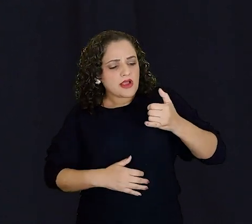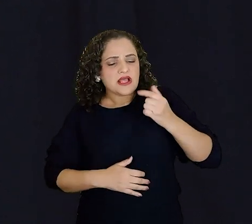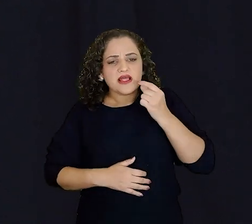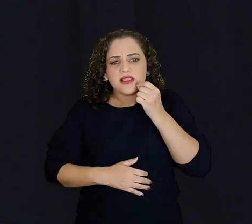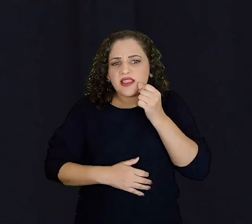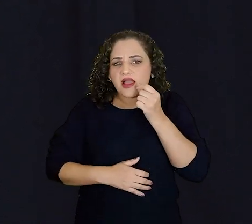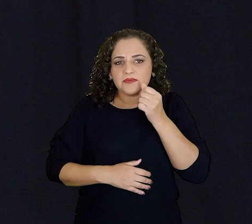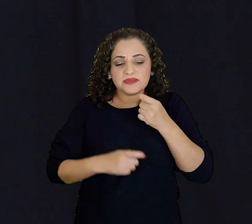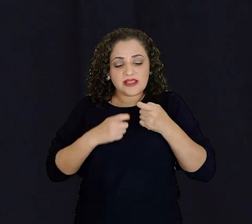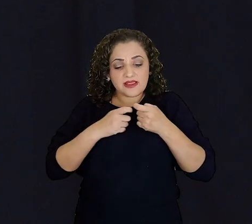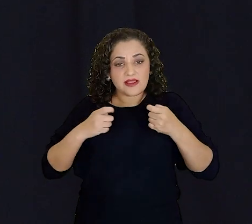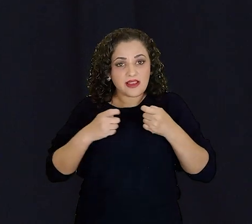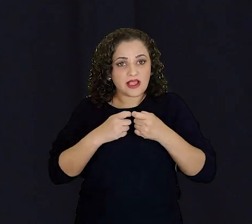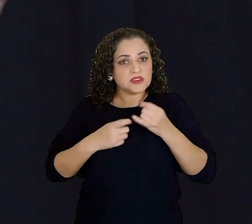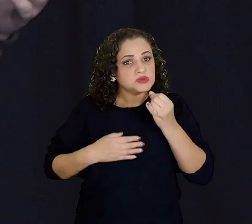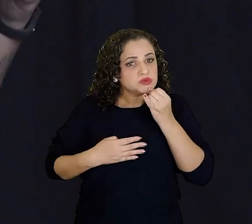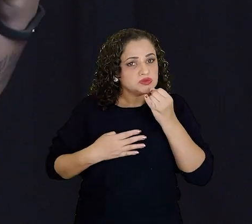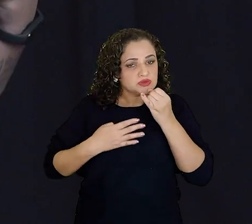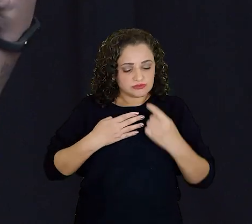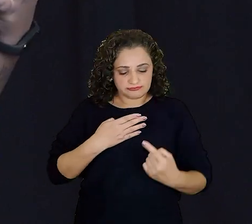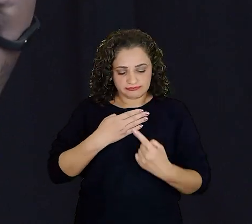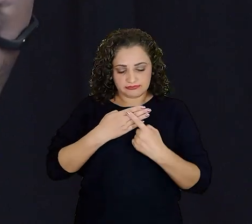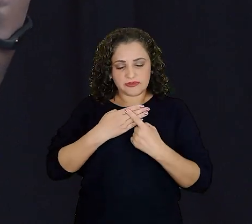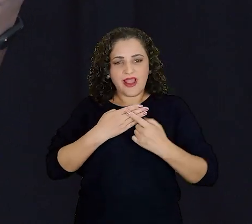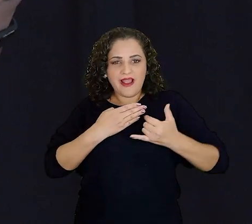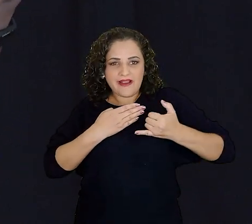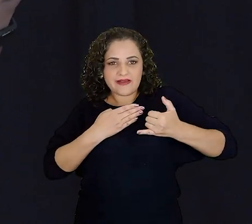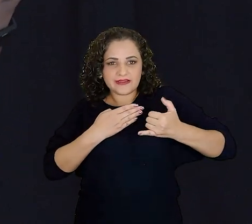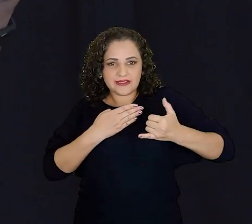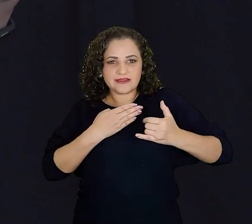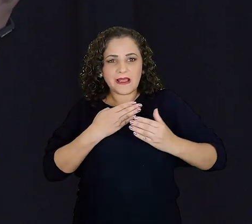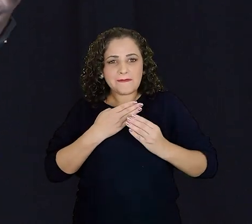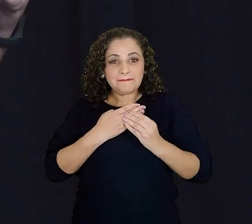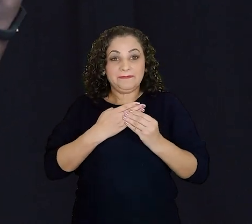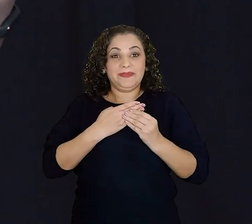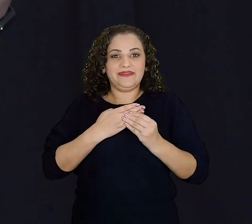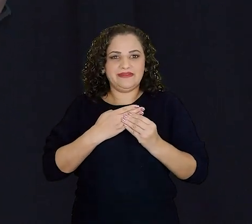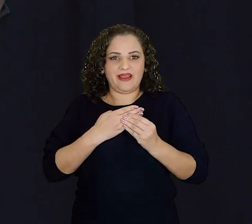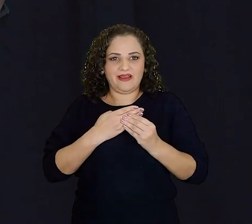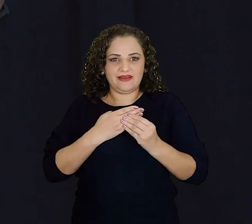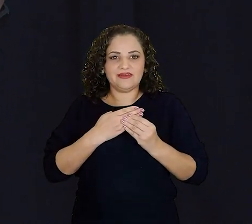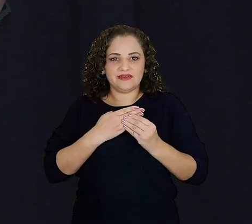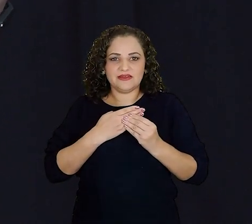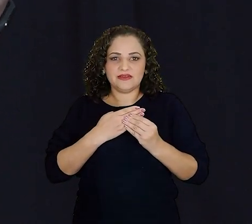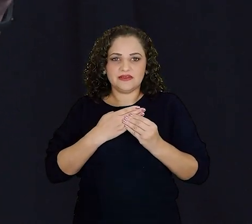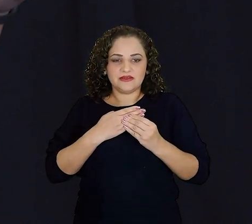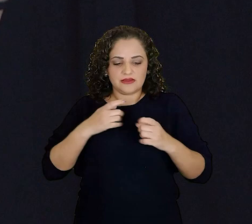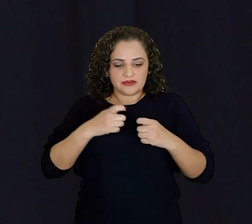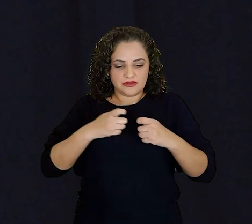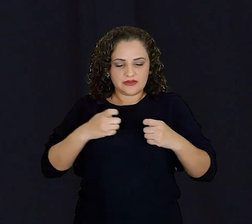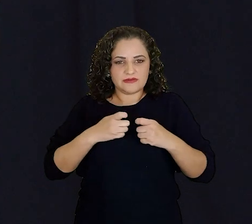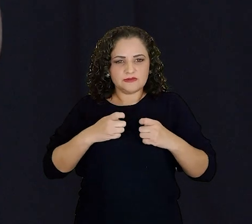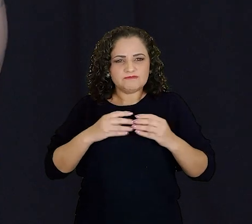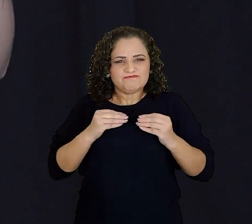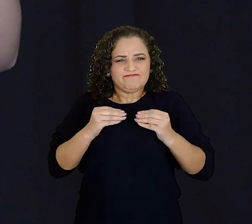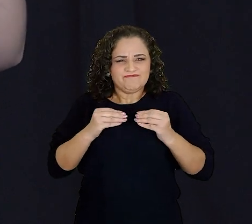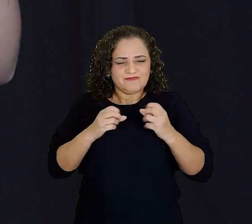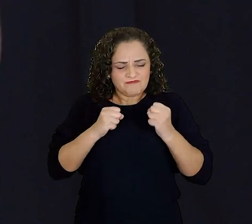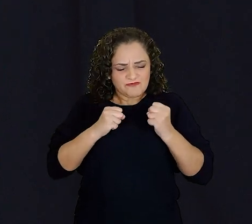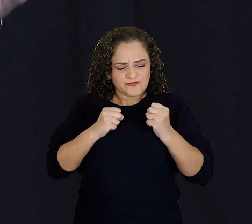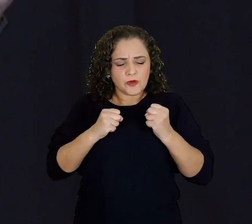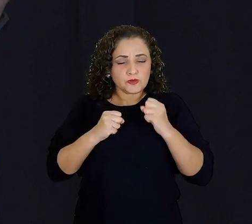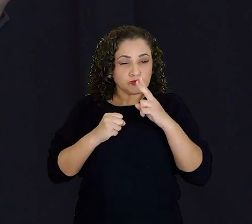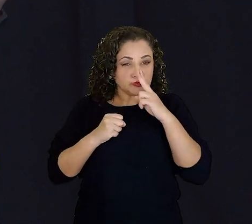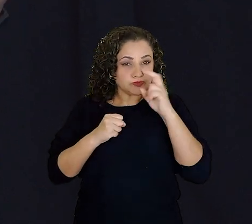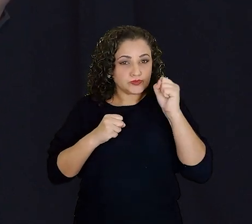caneta e um elástico. Você coloca a caneta para fazer a função de apertar as cordas e com o elástico